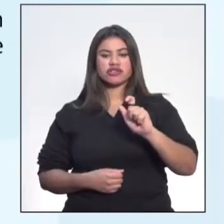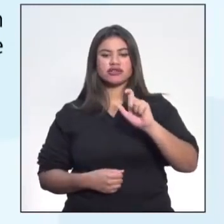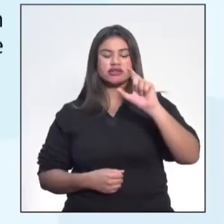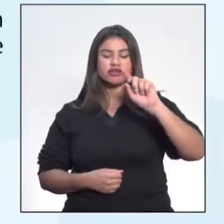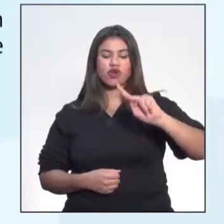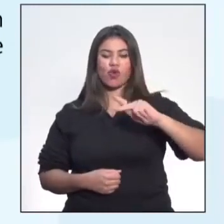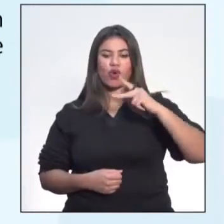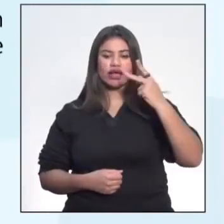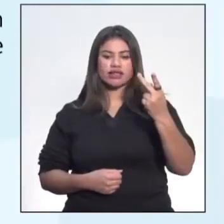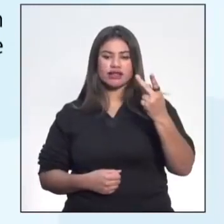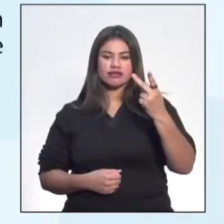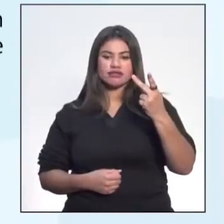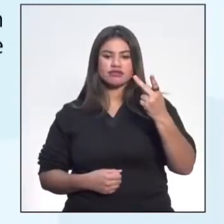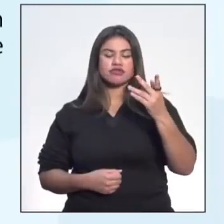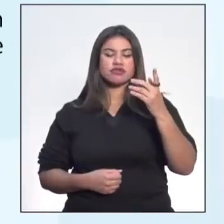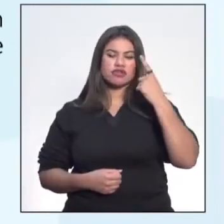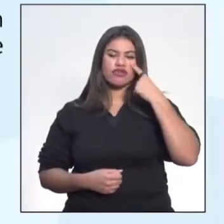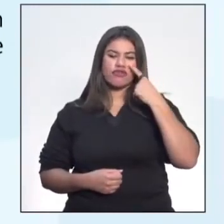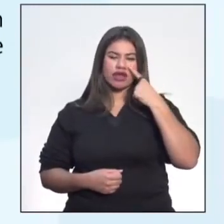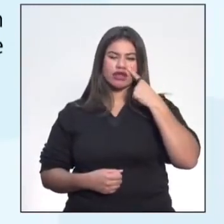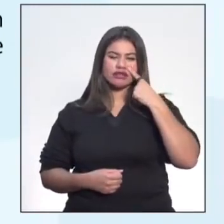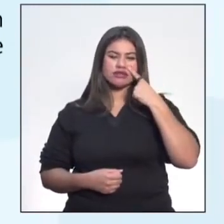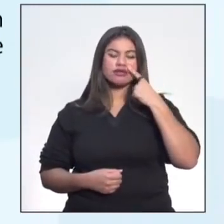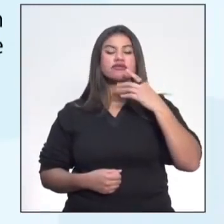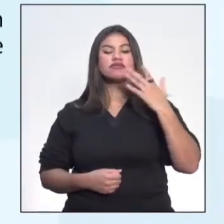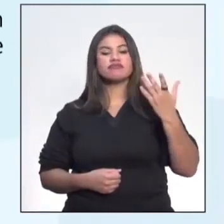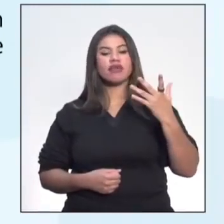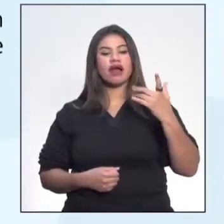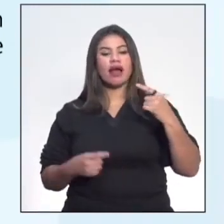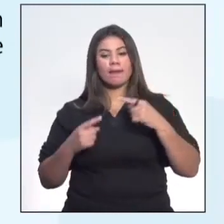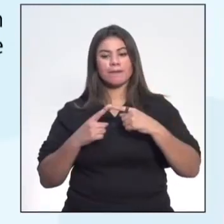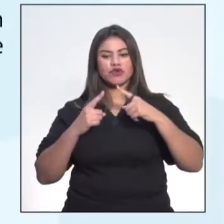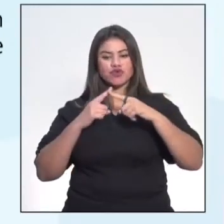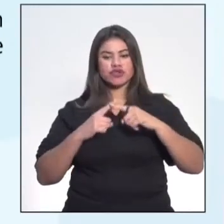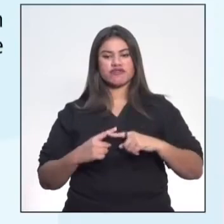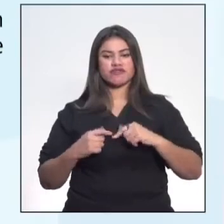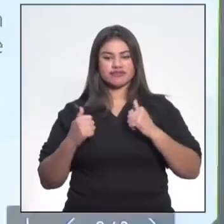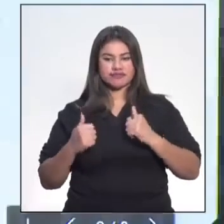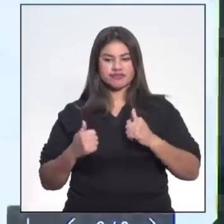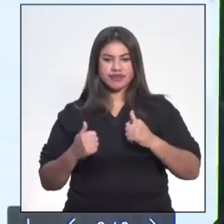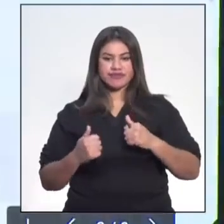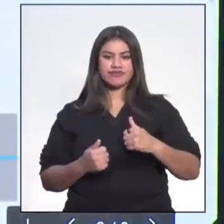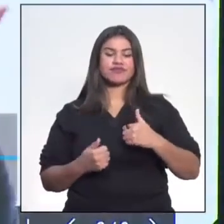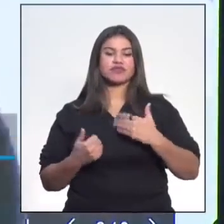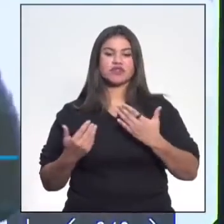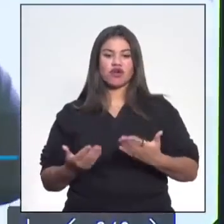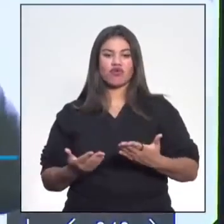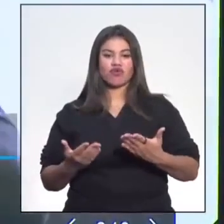olhando só o termo do x² e o a, que nem no nosso desafio, sim? Então,